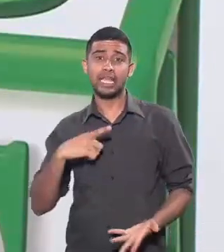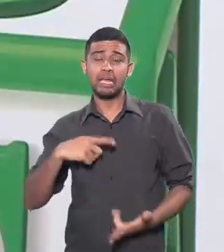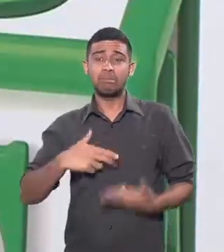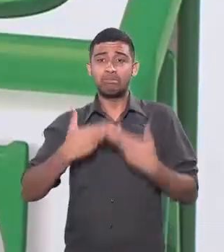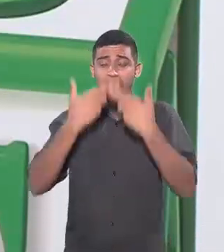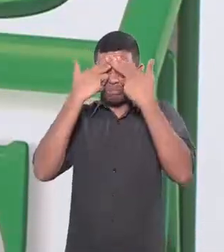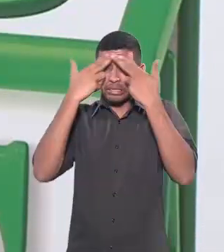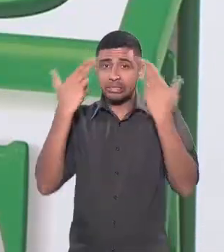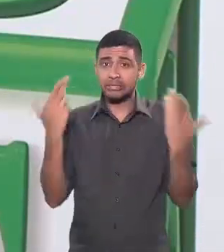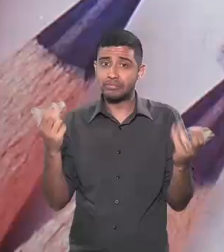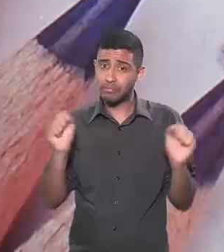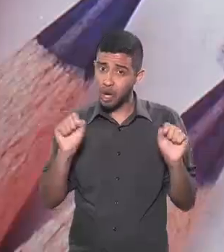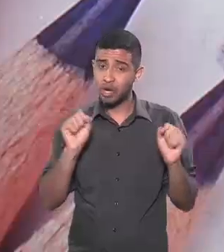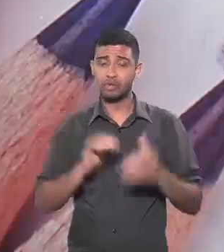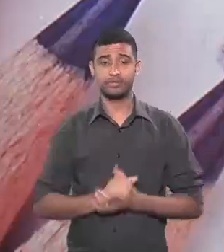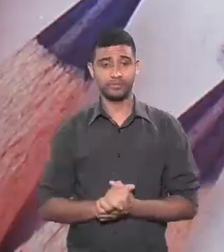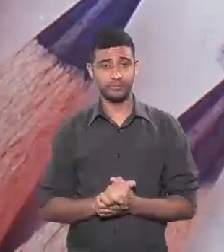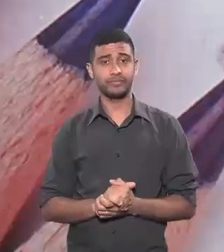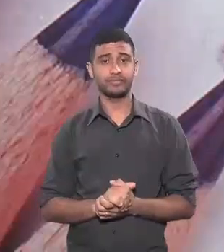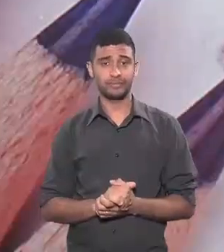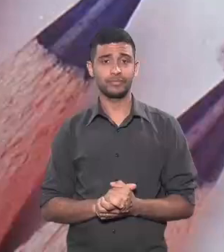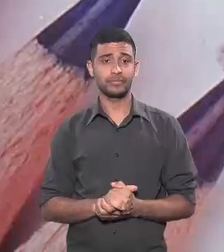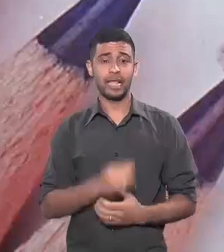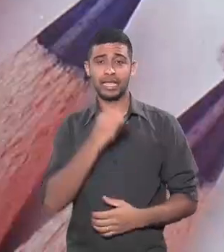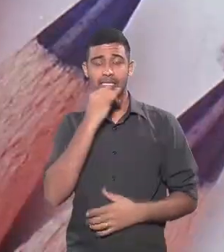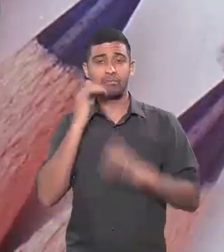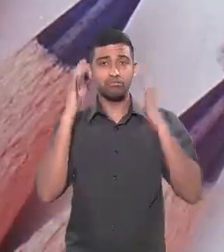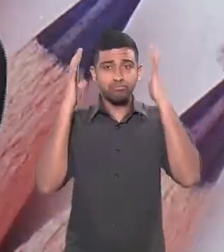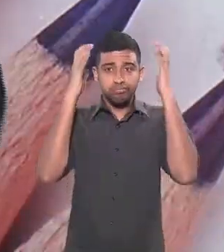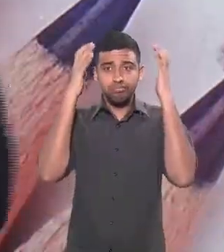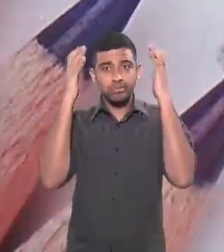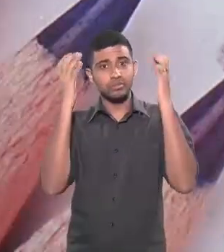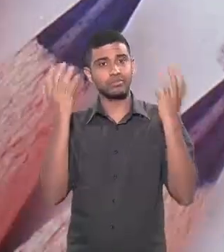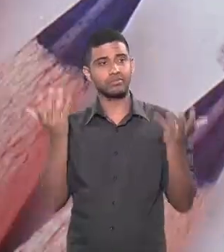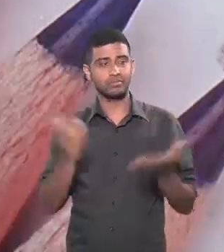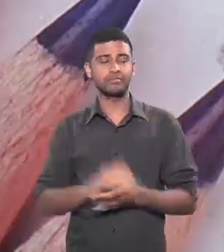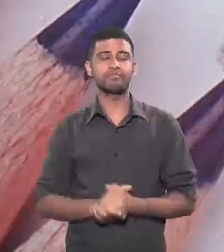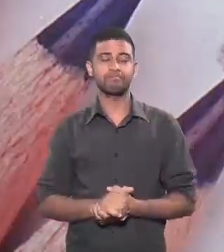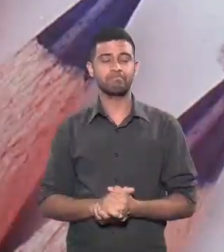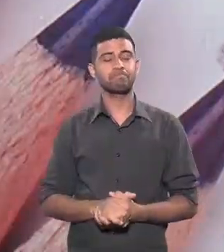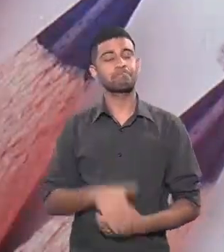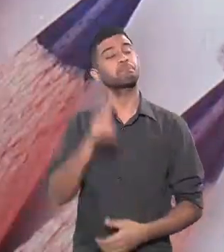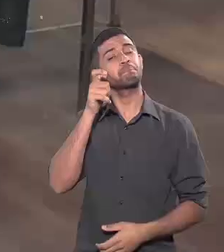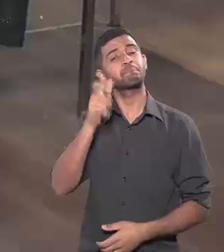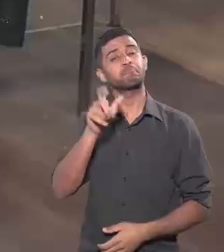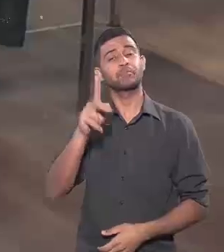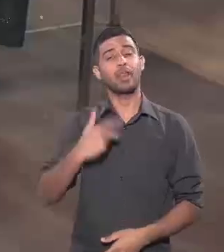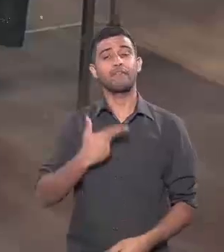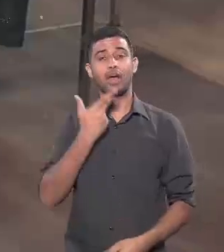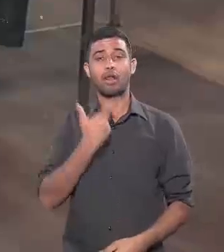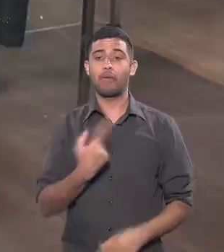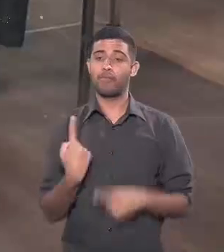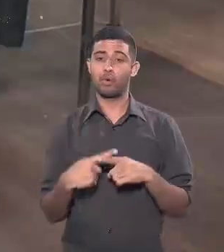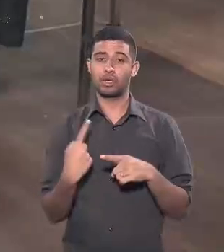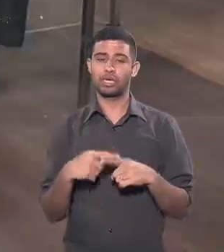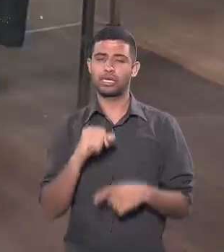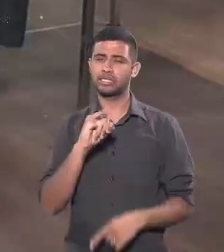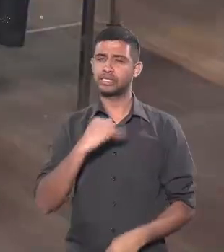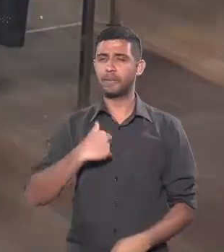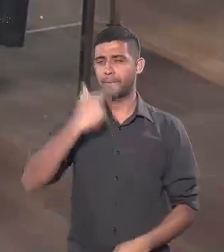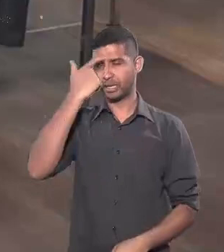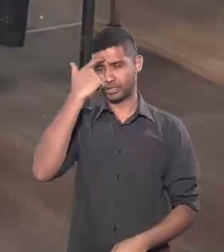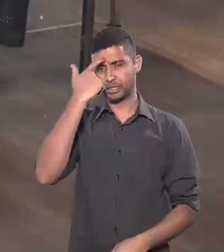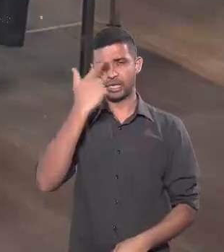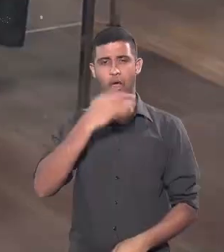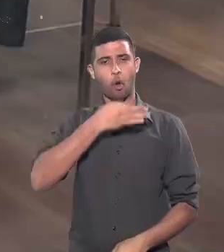com uma sequela. Sim, isso que eu imaginei. As células de determinada área do cérebro. E essa é uma questão interessante, porque se a